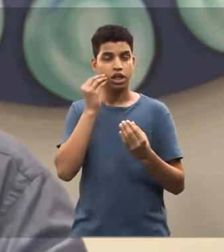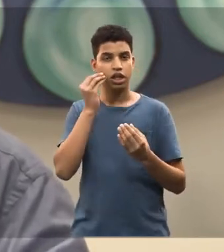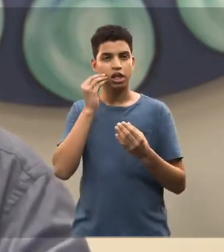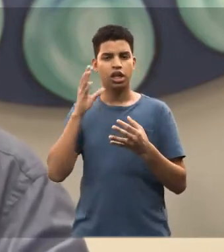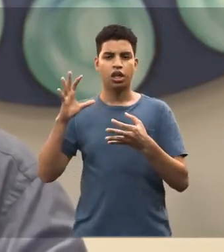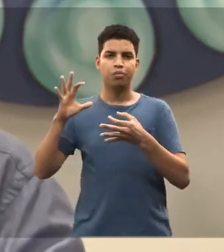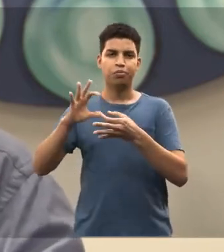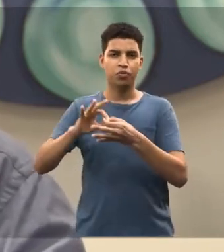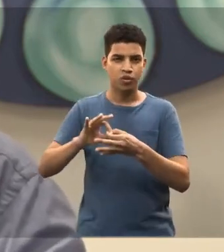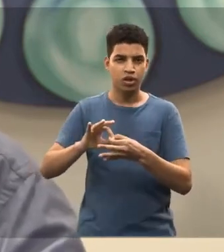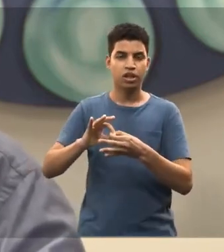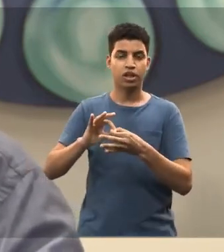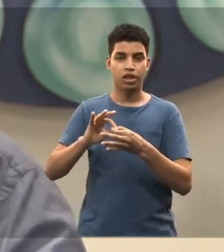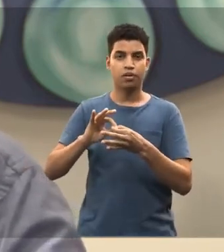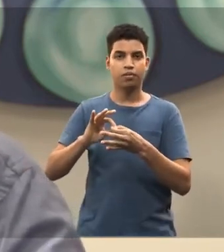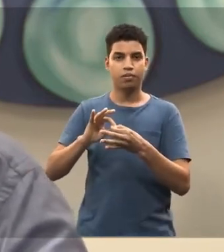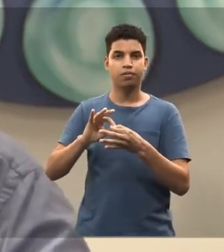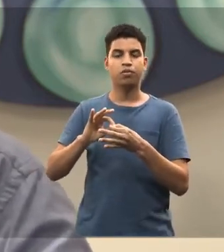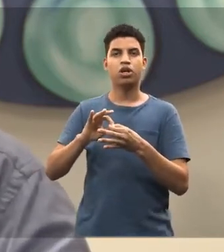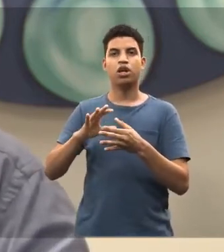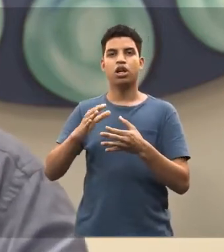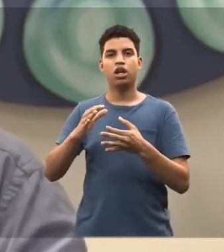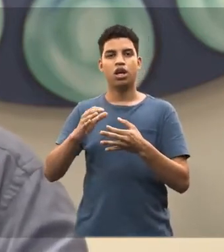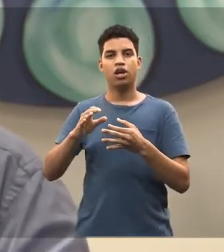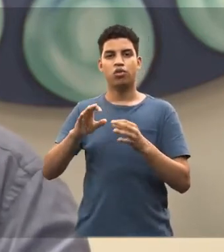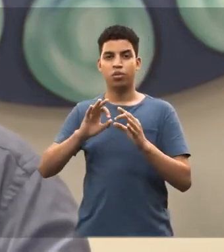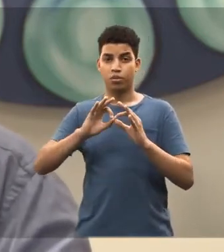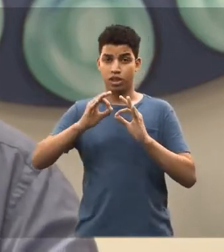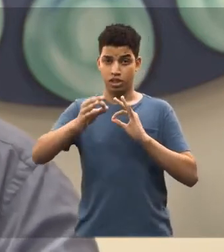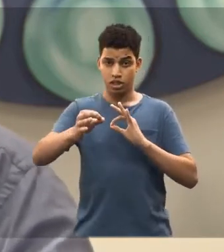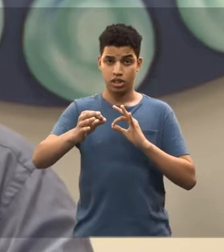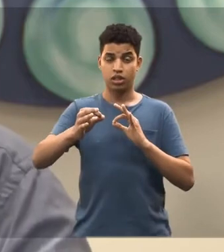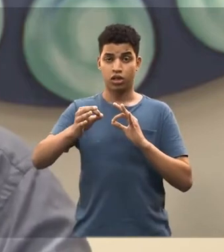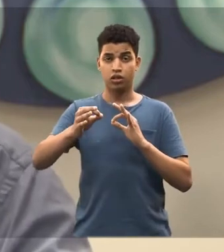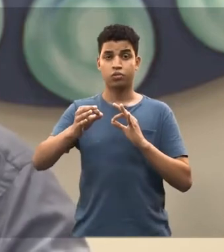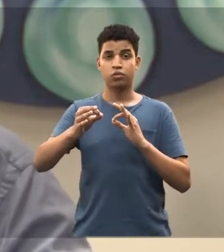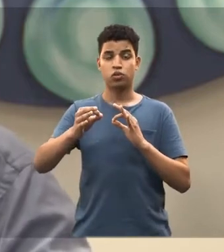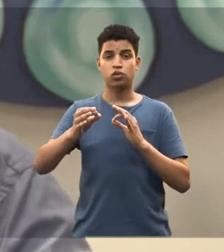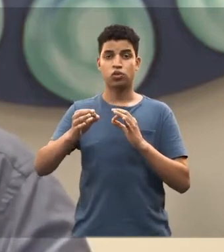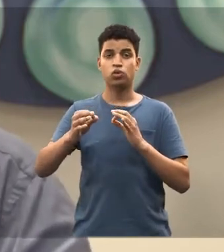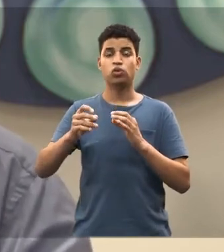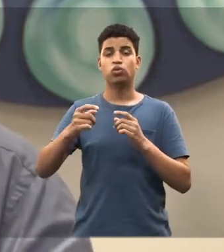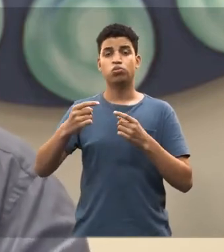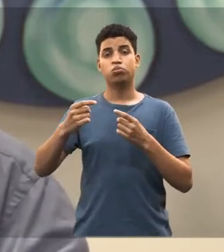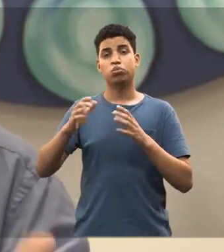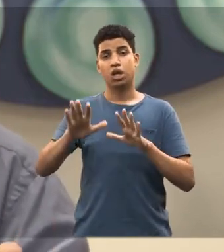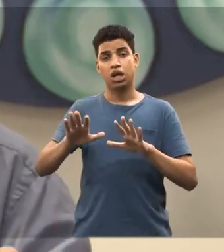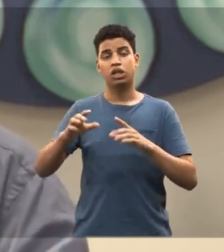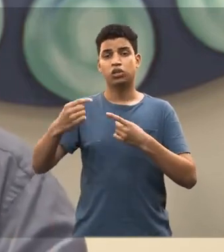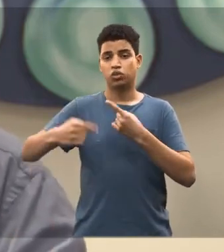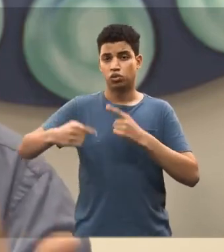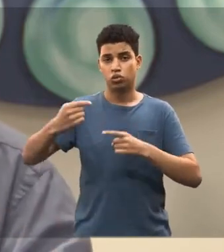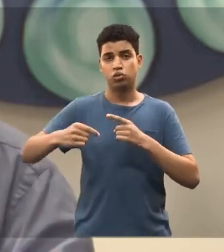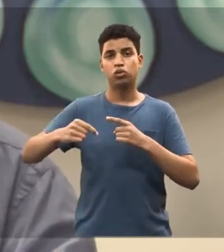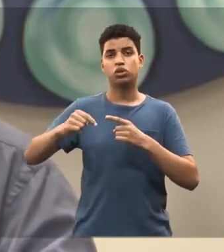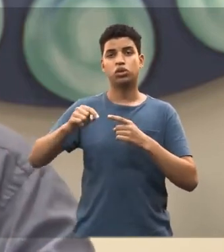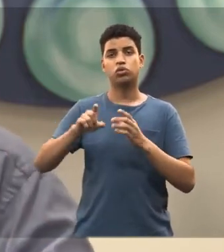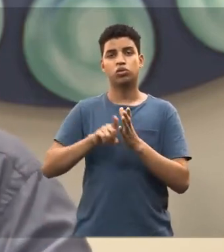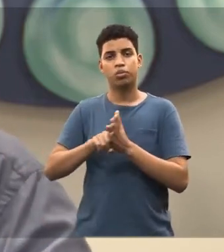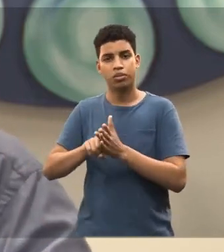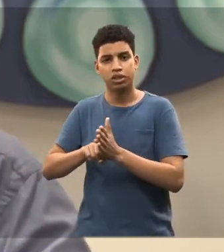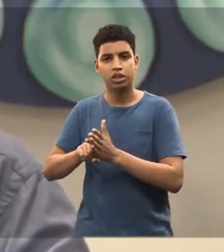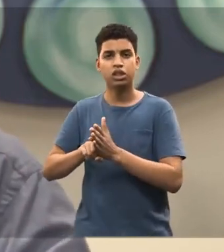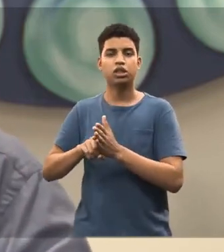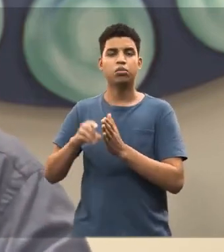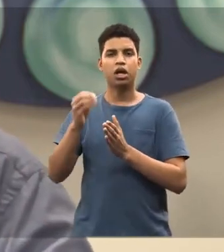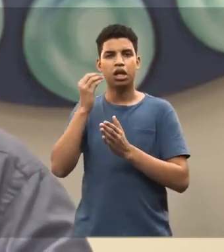Educação Especial que tenta transversalizar aí, tanto no âmbito da extensão, mas discutindo as questões da pesquisa e